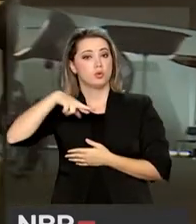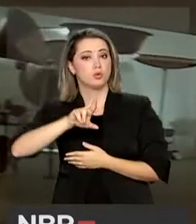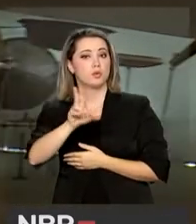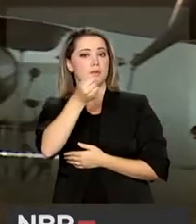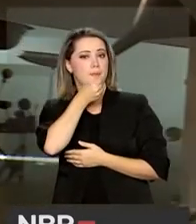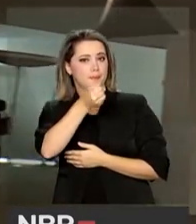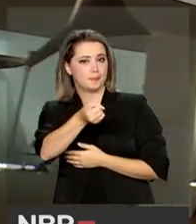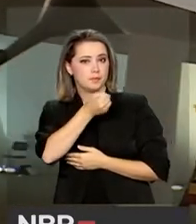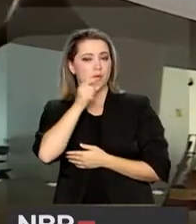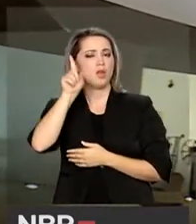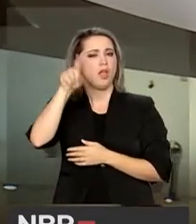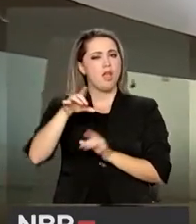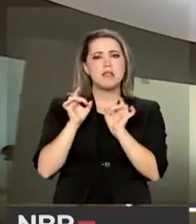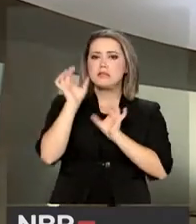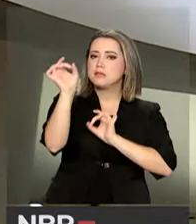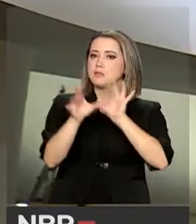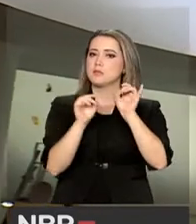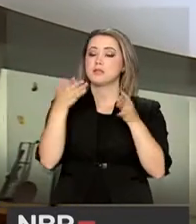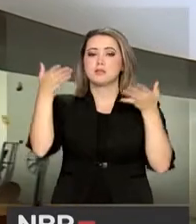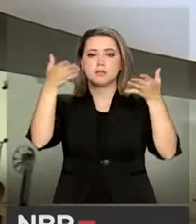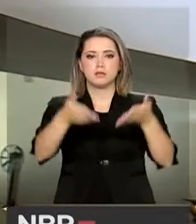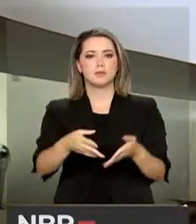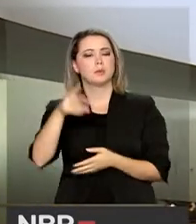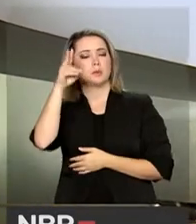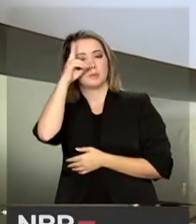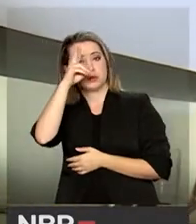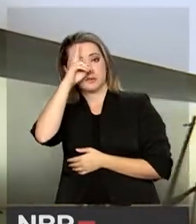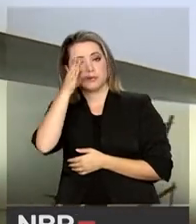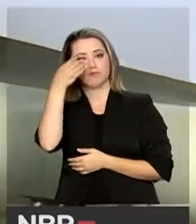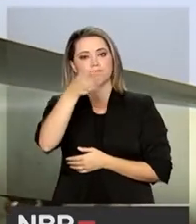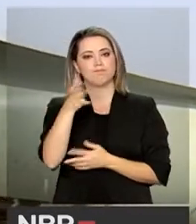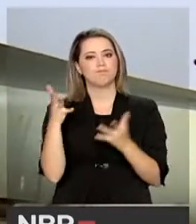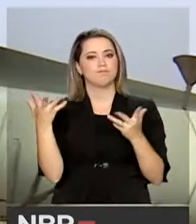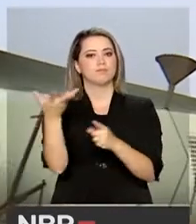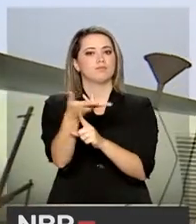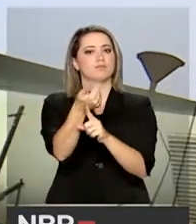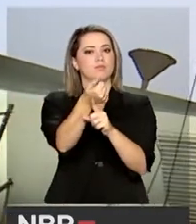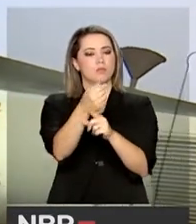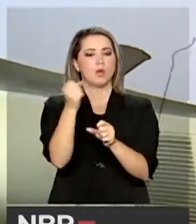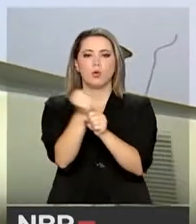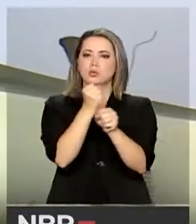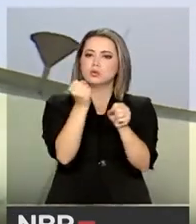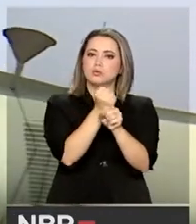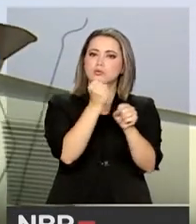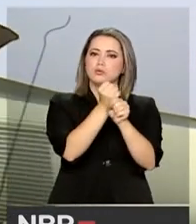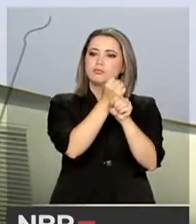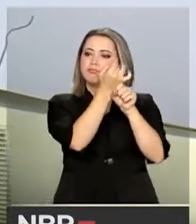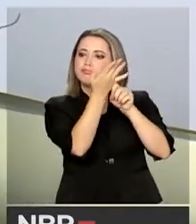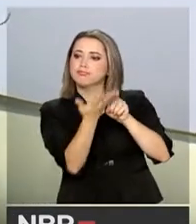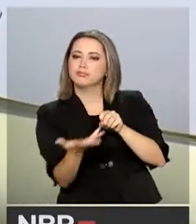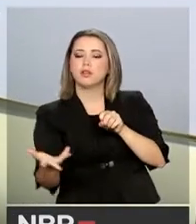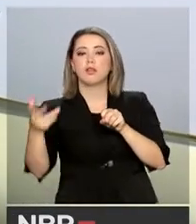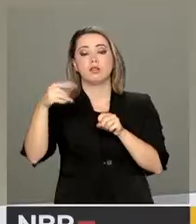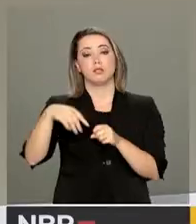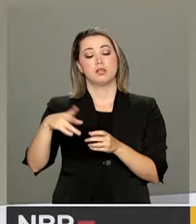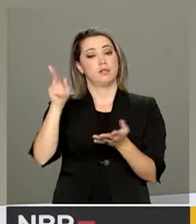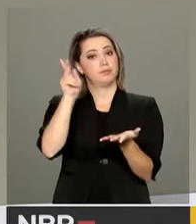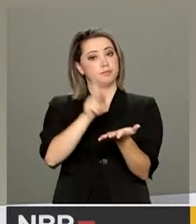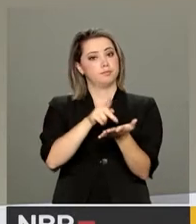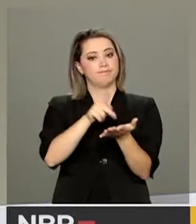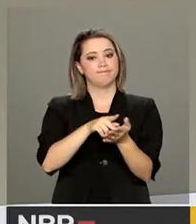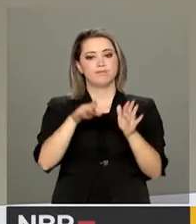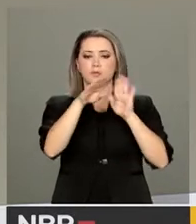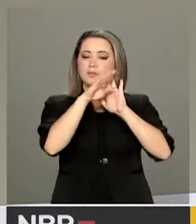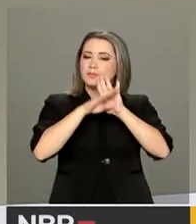é todo dedicado a esses espaços de reflexão, arte, construção e desconstrução da realidade. O